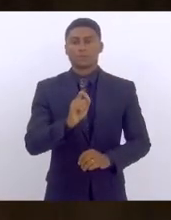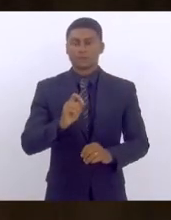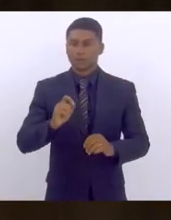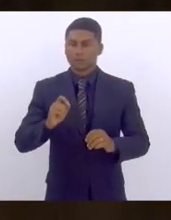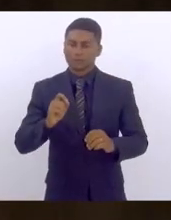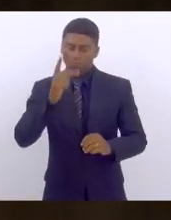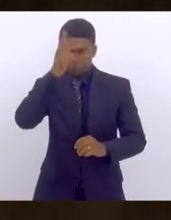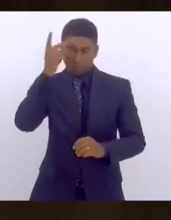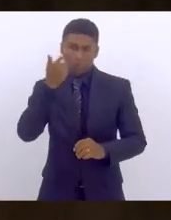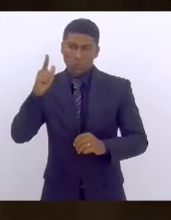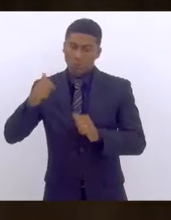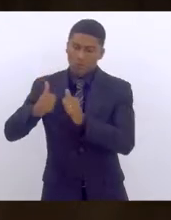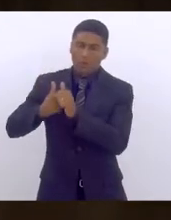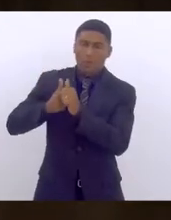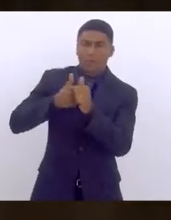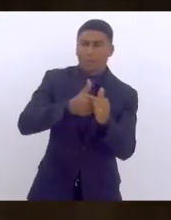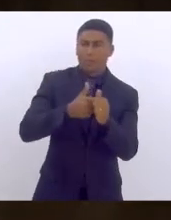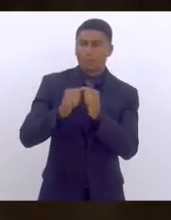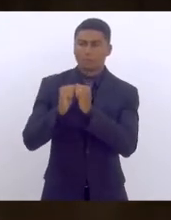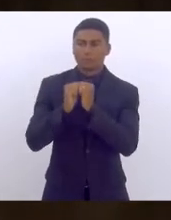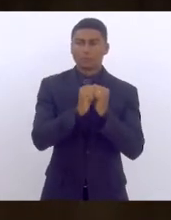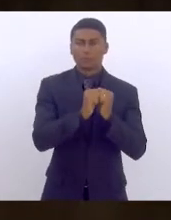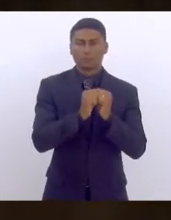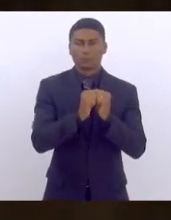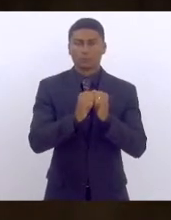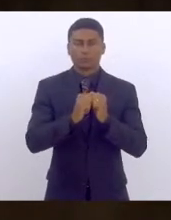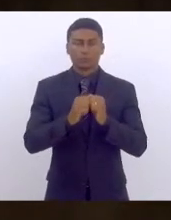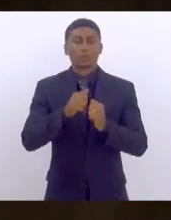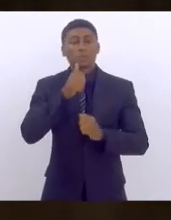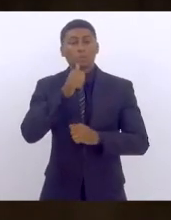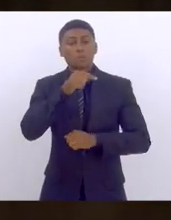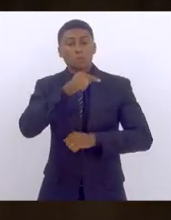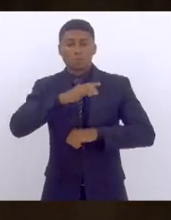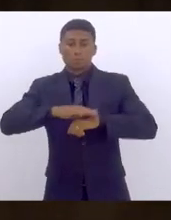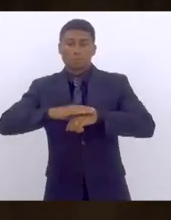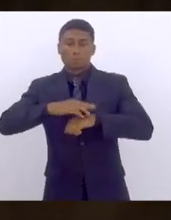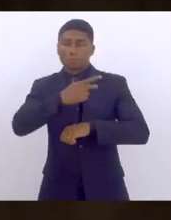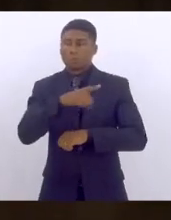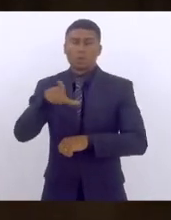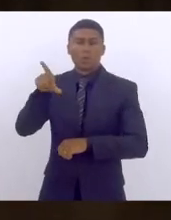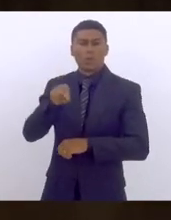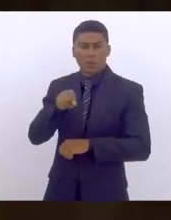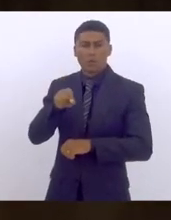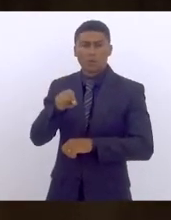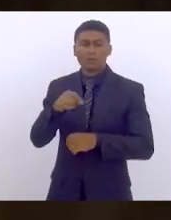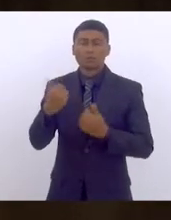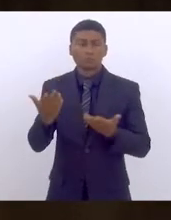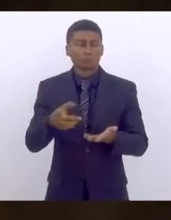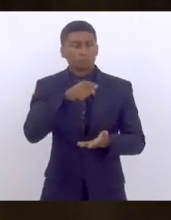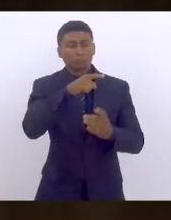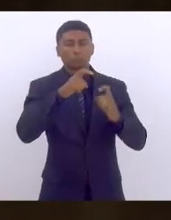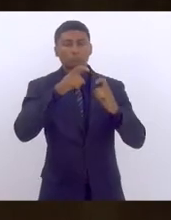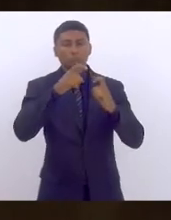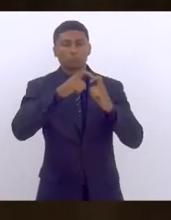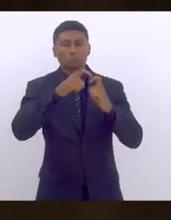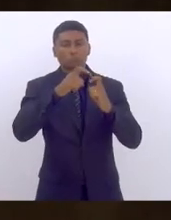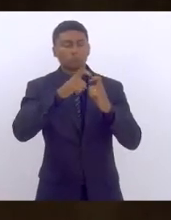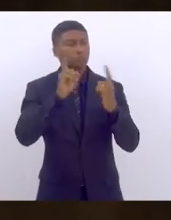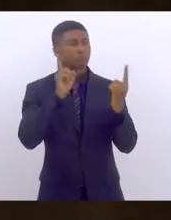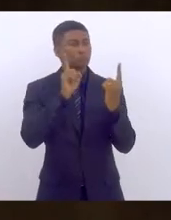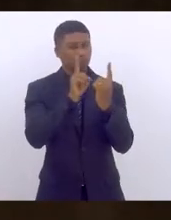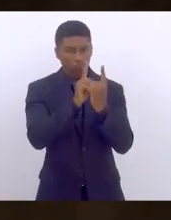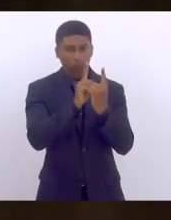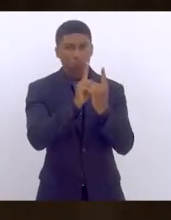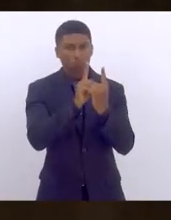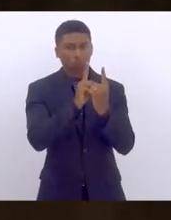acompanhante uma pessoa de sua livre escolha nas consultas e exames em geral nos